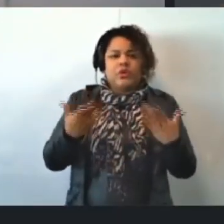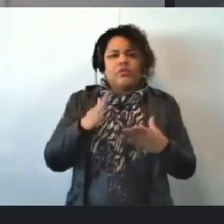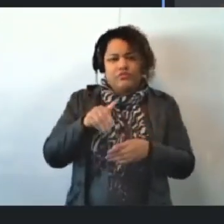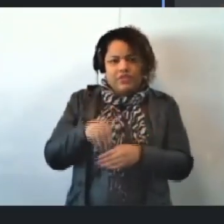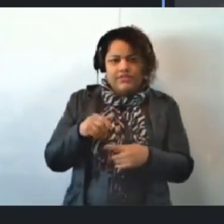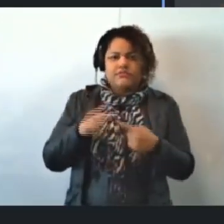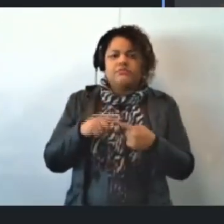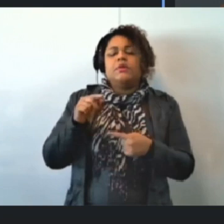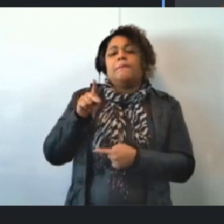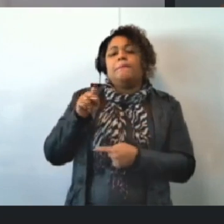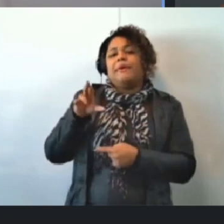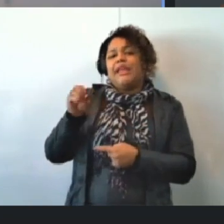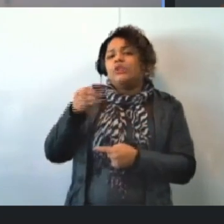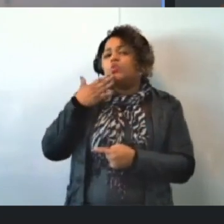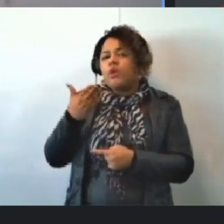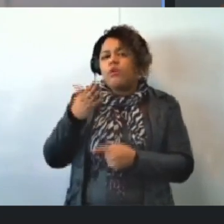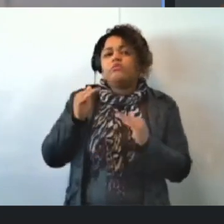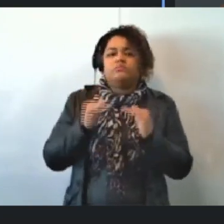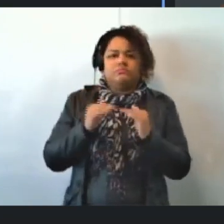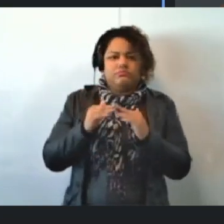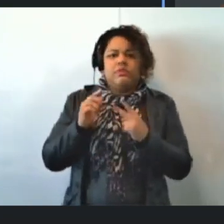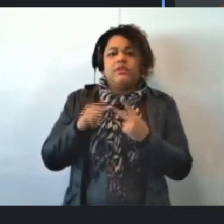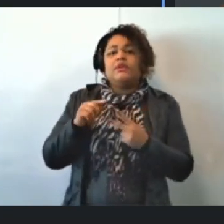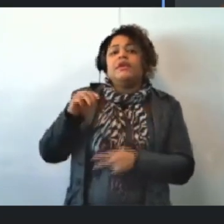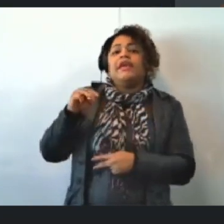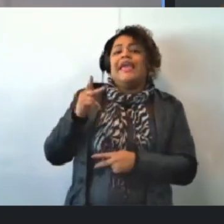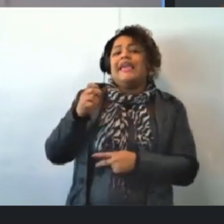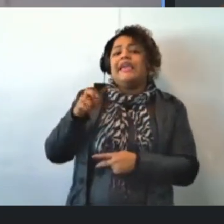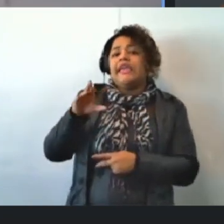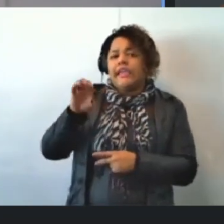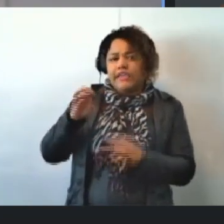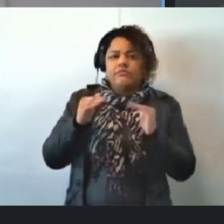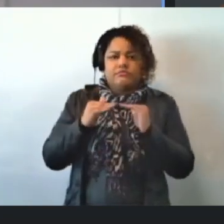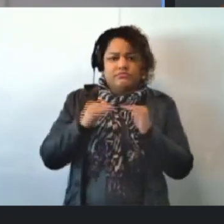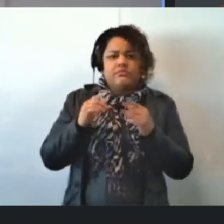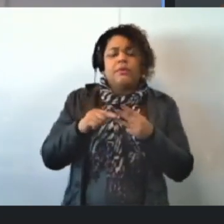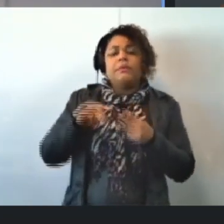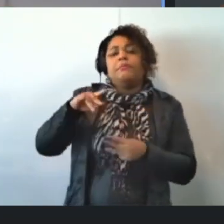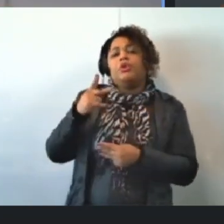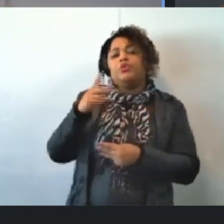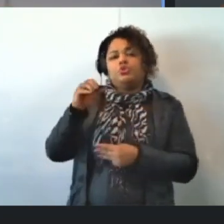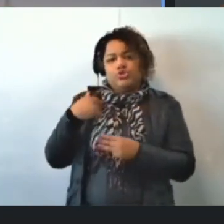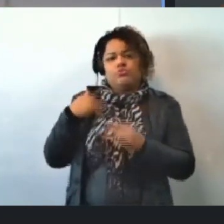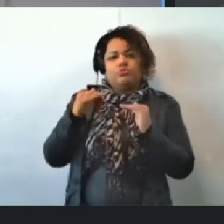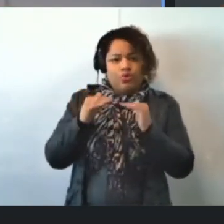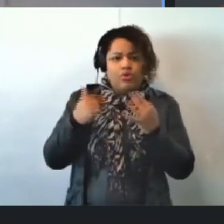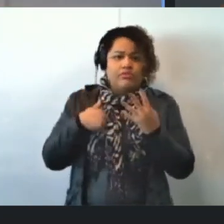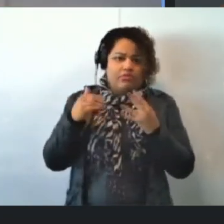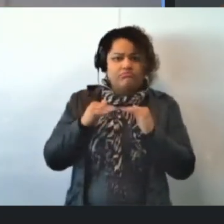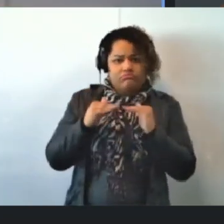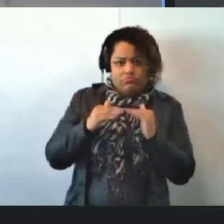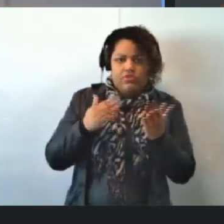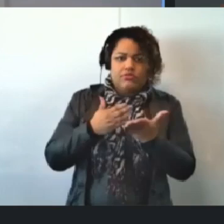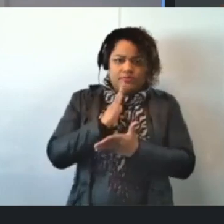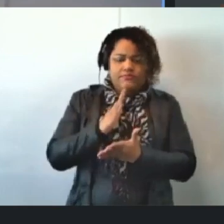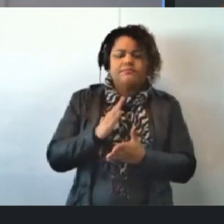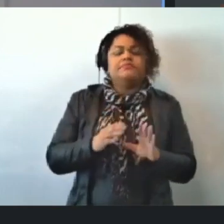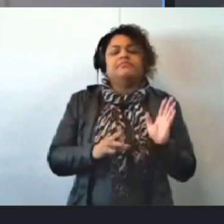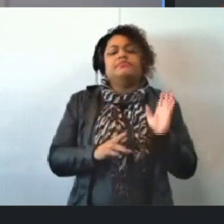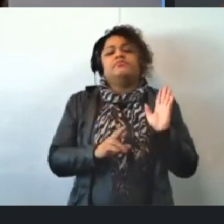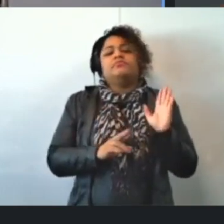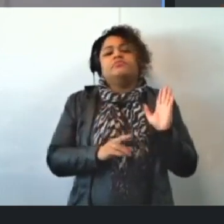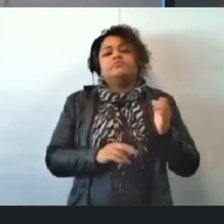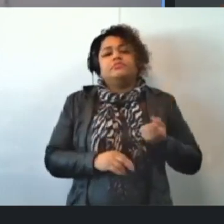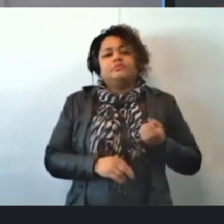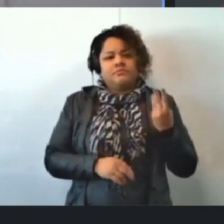De acordo. Miltinho CGE. De acordo. Eu também estou de acordo, está aprovado o requerimento 1337.